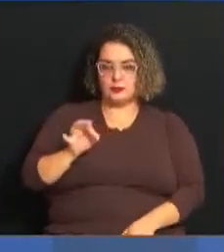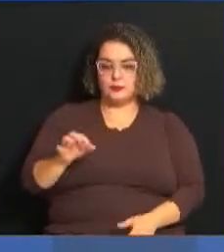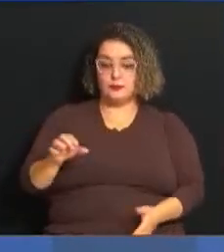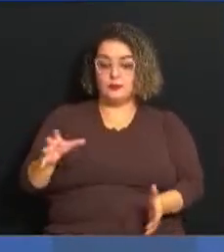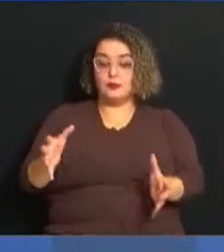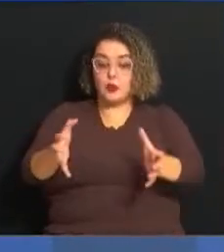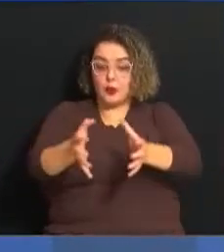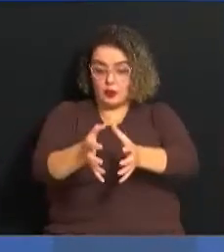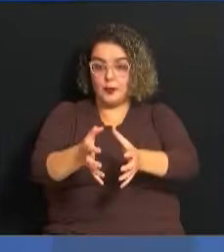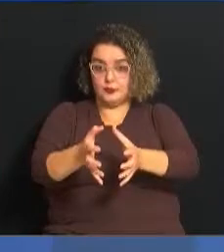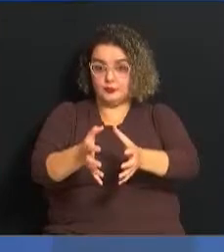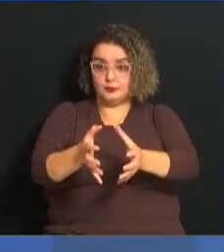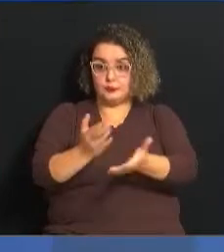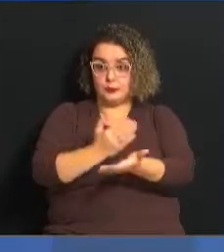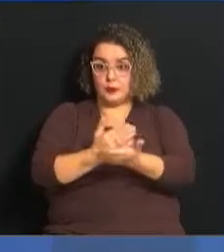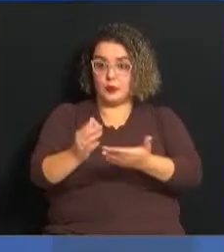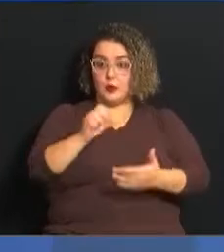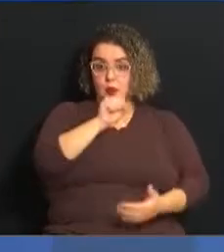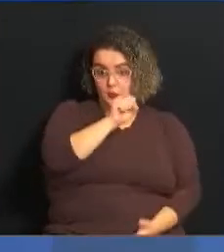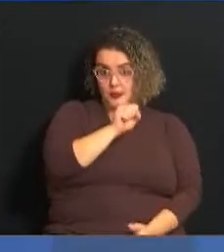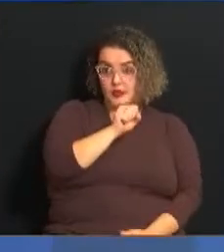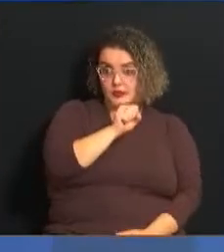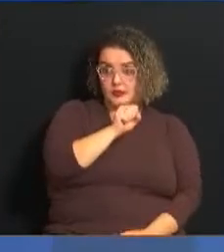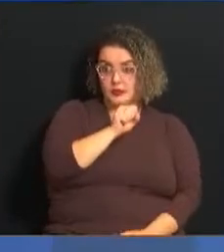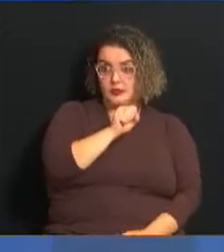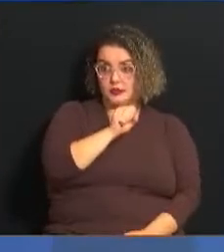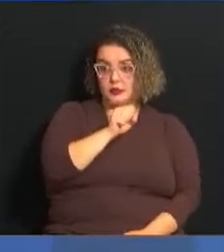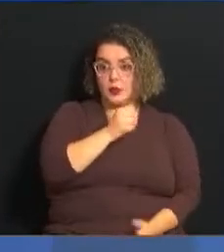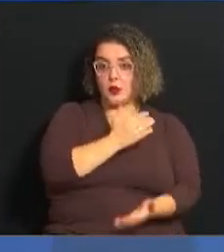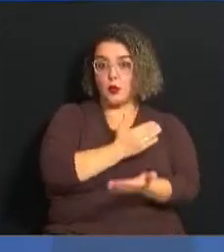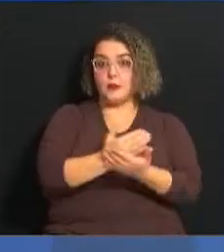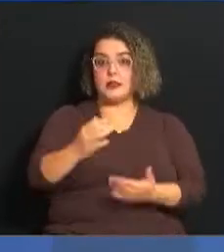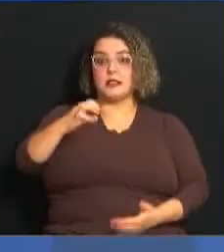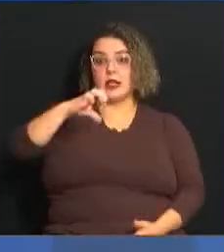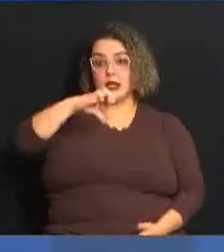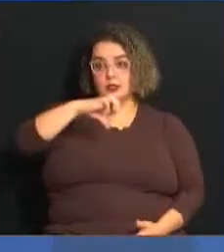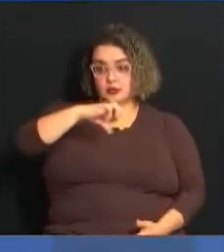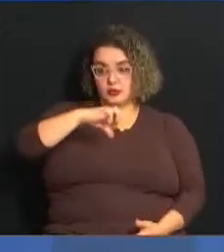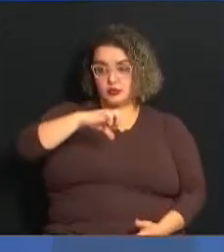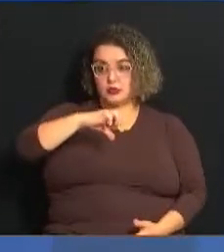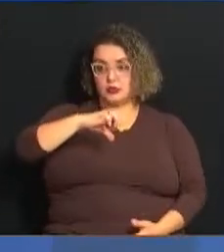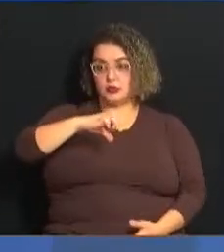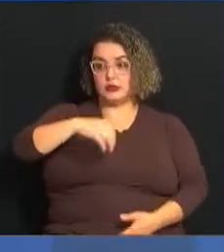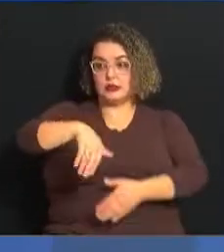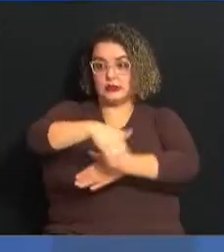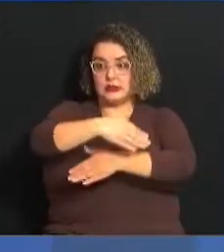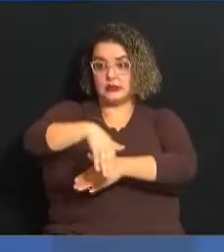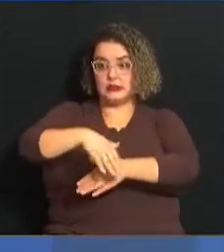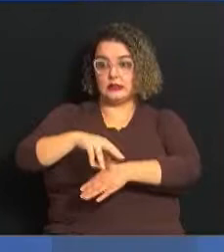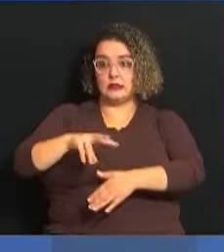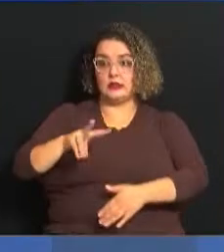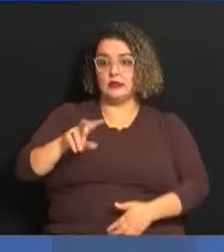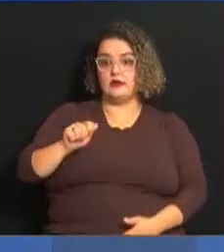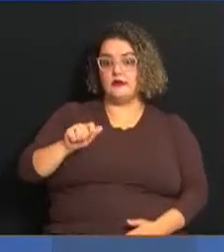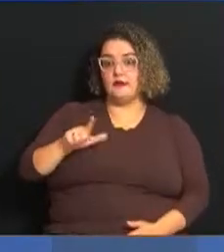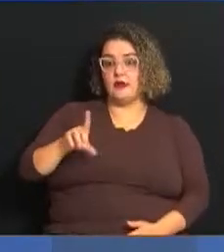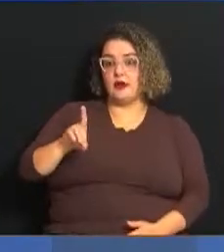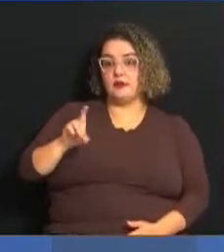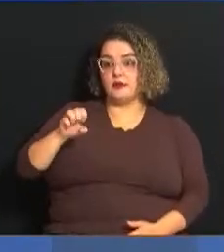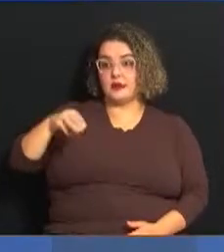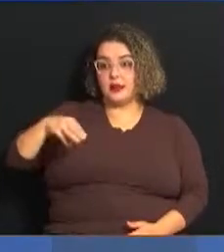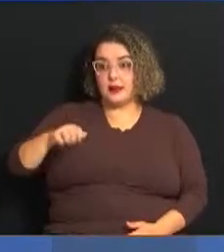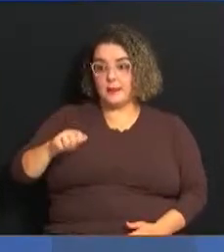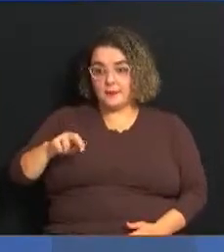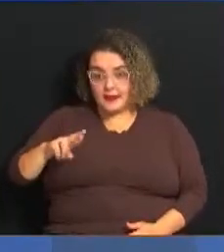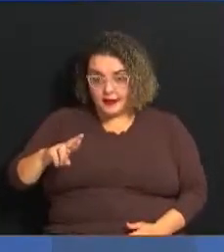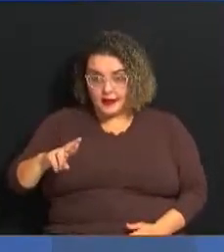olha, começa às 8 horas e a largada será às 9, partindo da rua Valdemar Bristotti, próximo